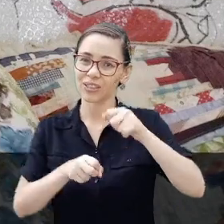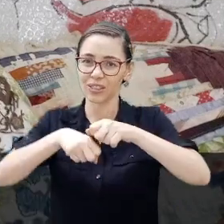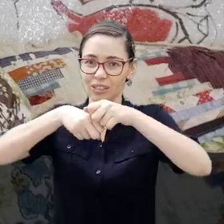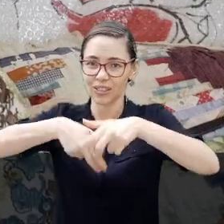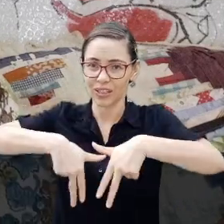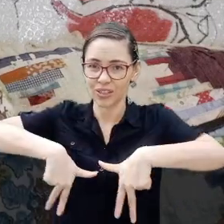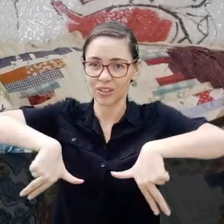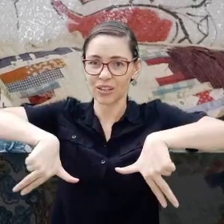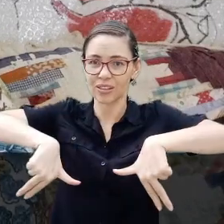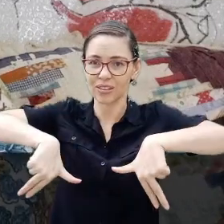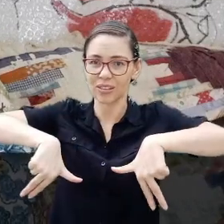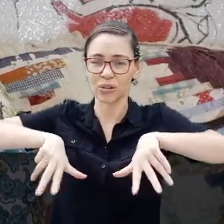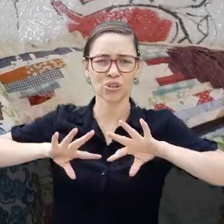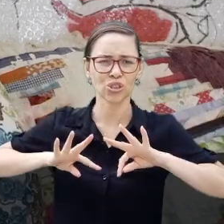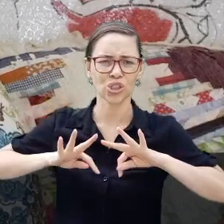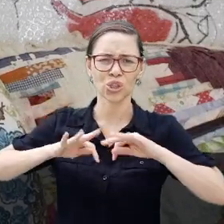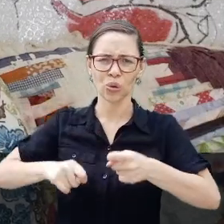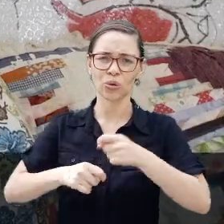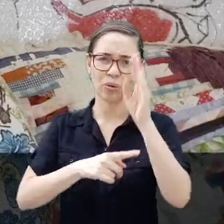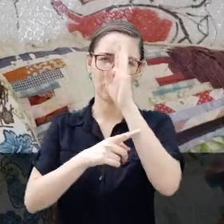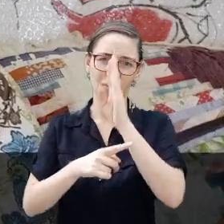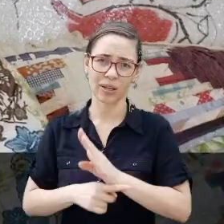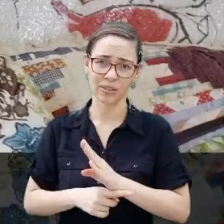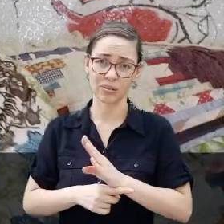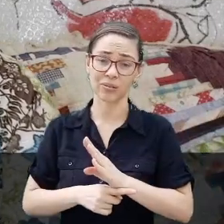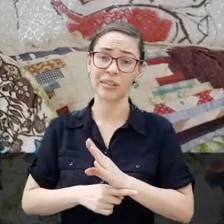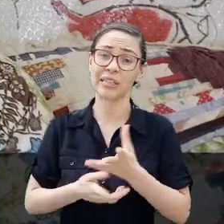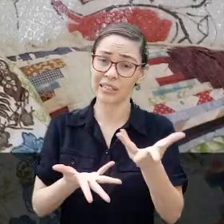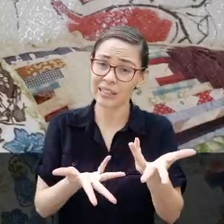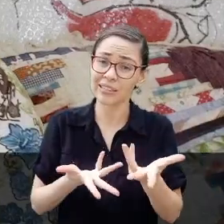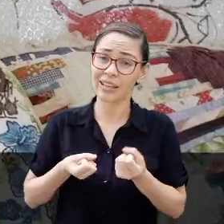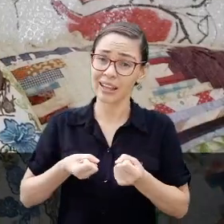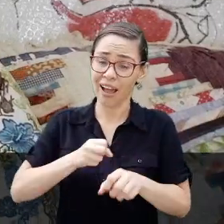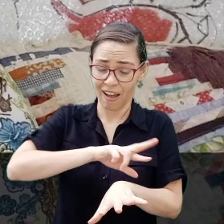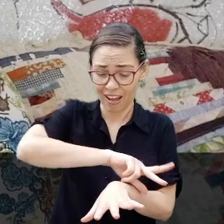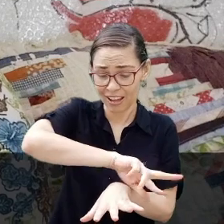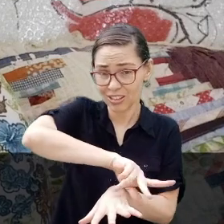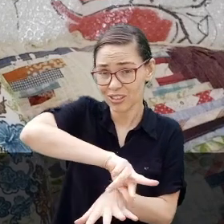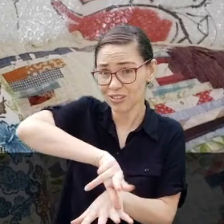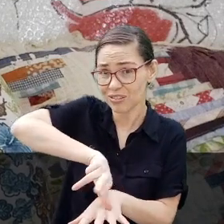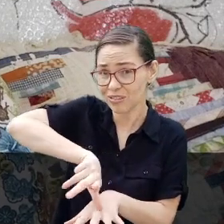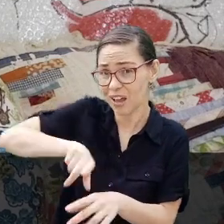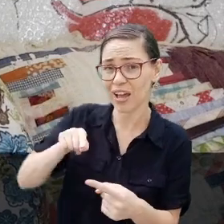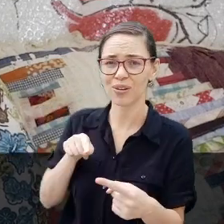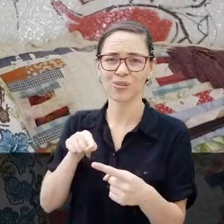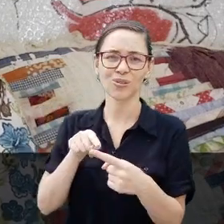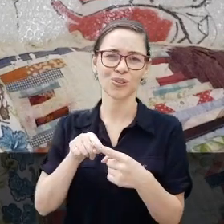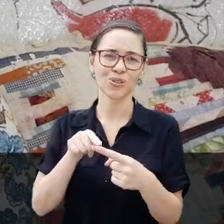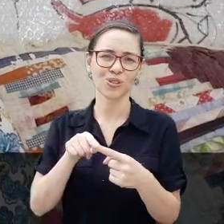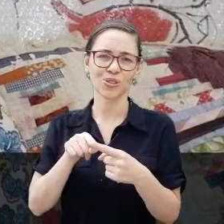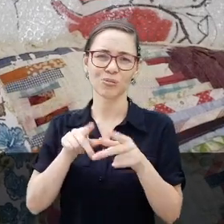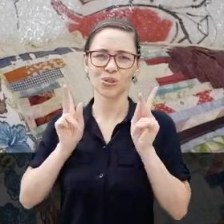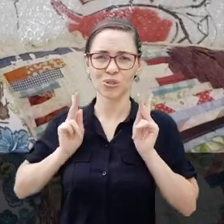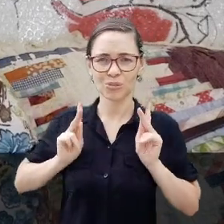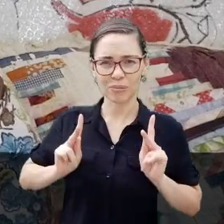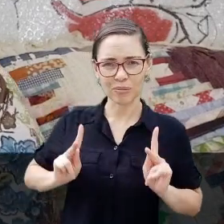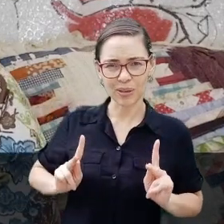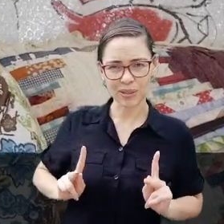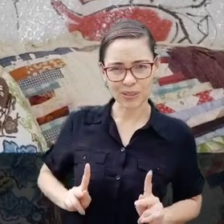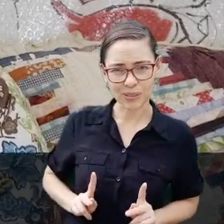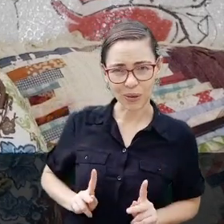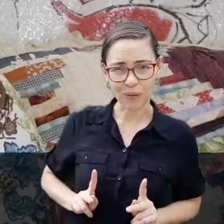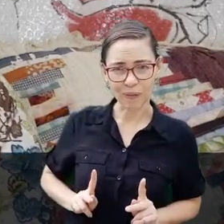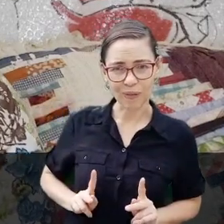diversidade étnico-racial do nosso país. E considerando a sua diversidade, a diversidade que nos compõe enquanto